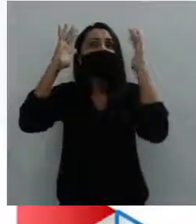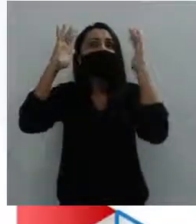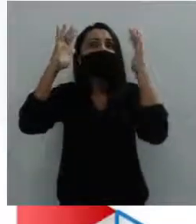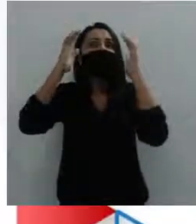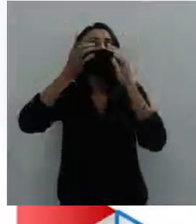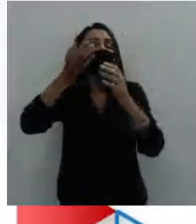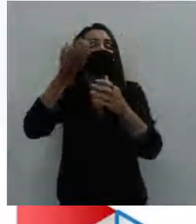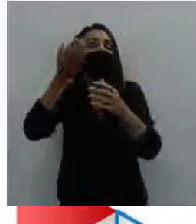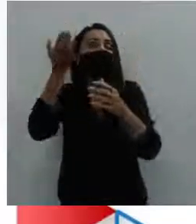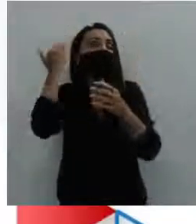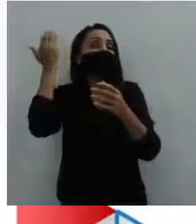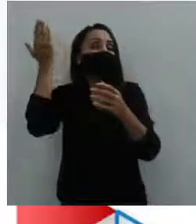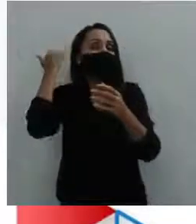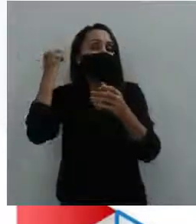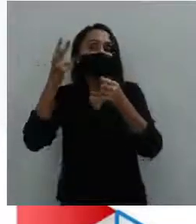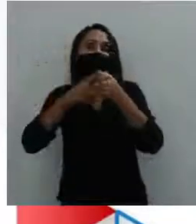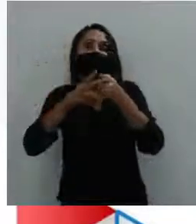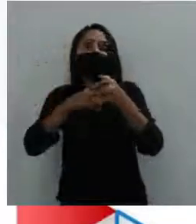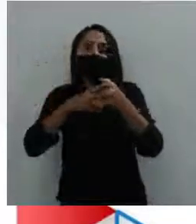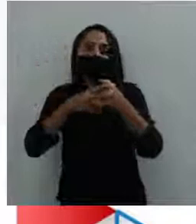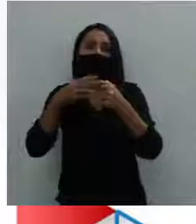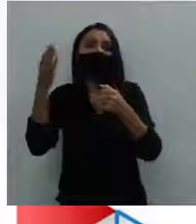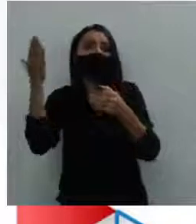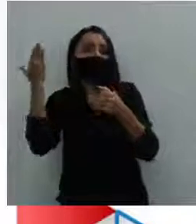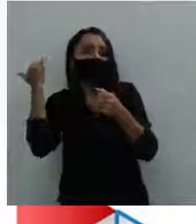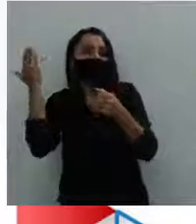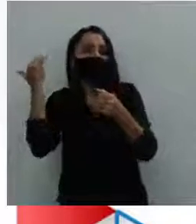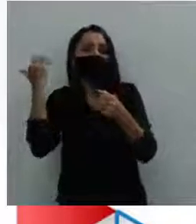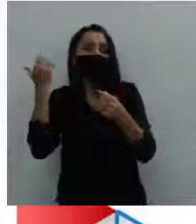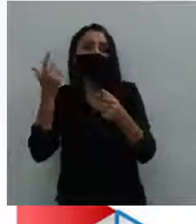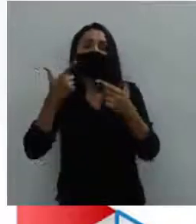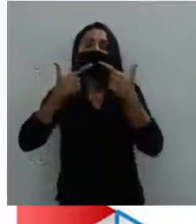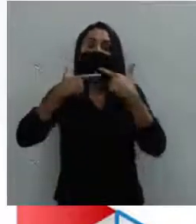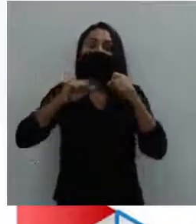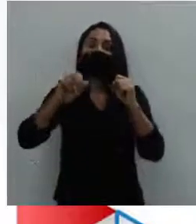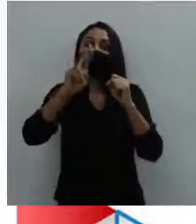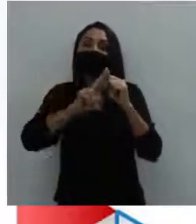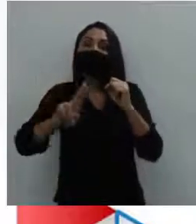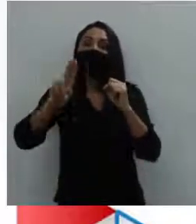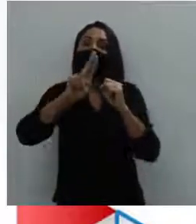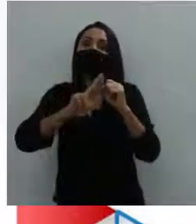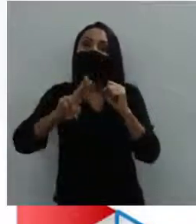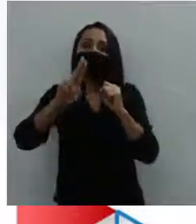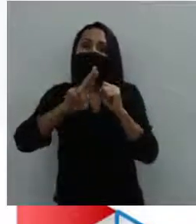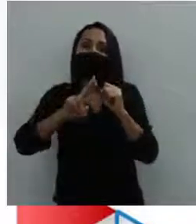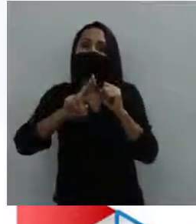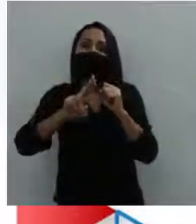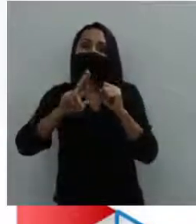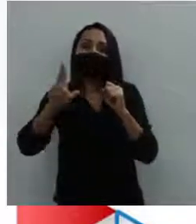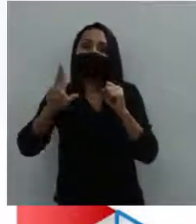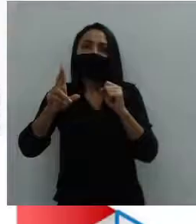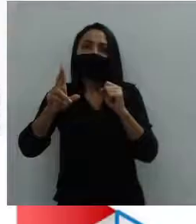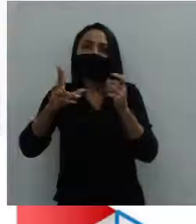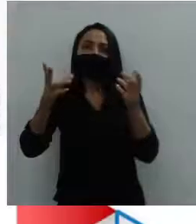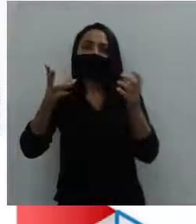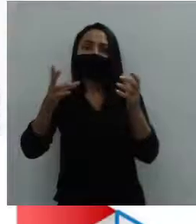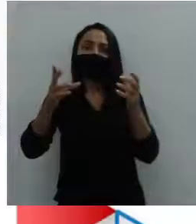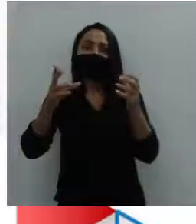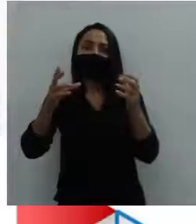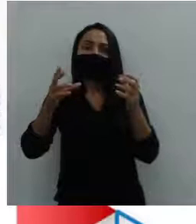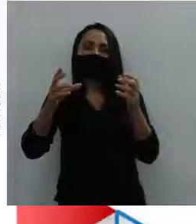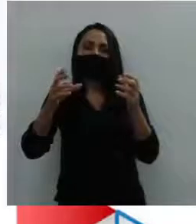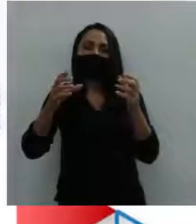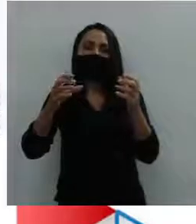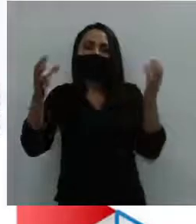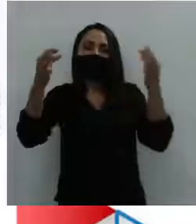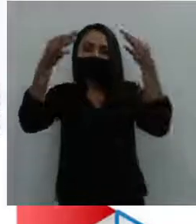O verbo no passado. A linguagem utilizada é a linguagem padrão, certo? O público a que